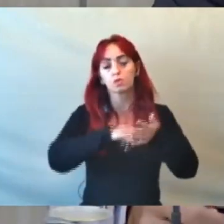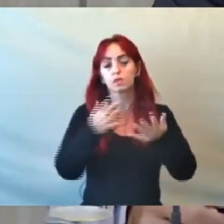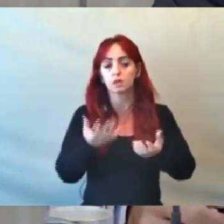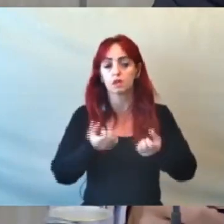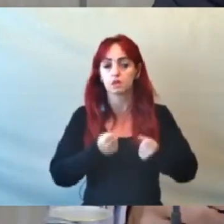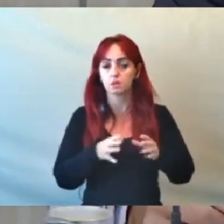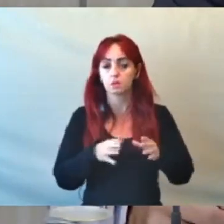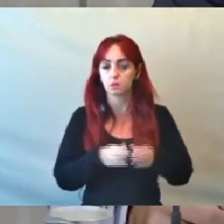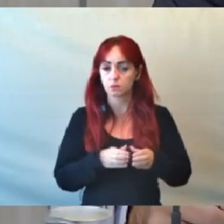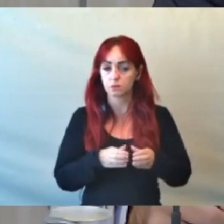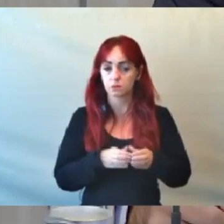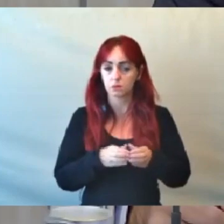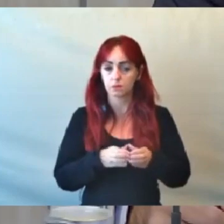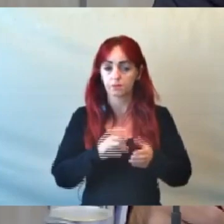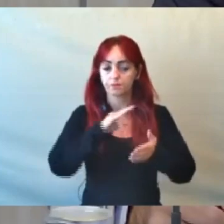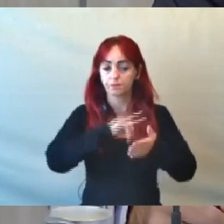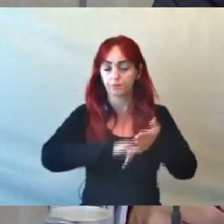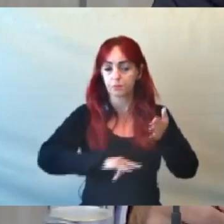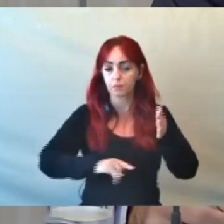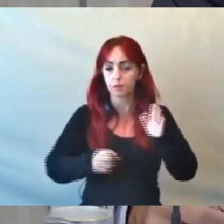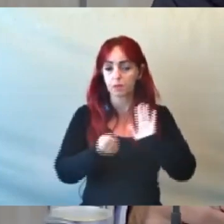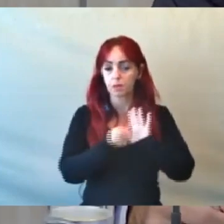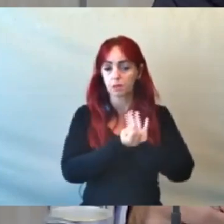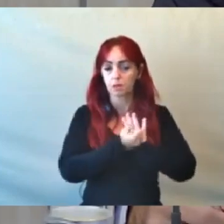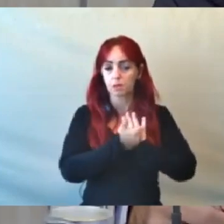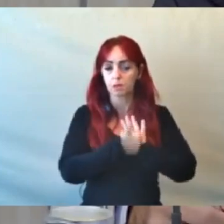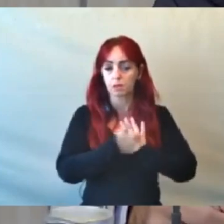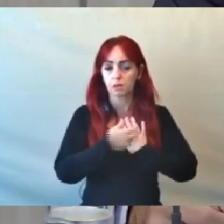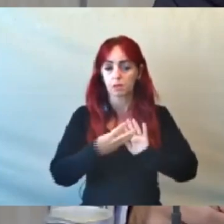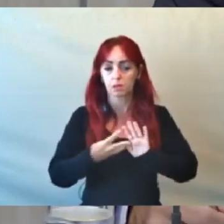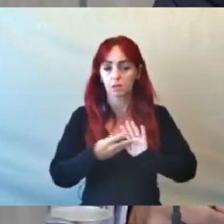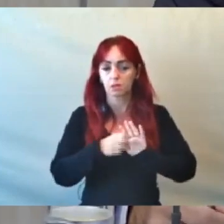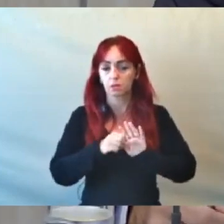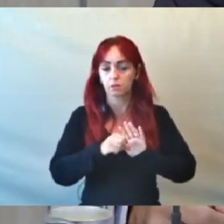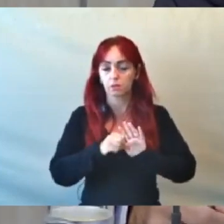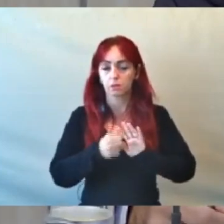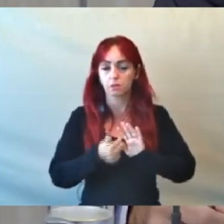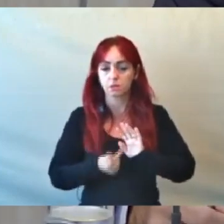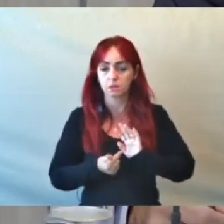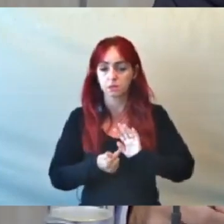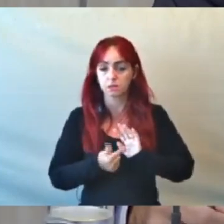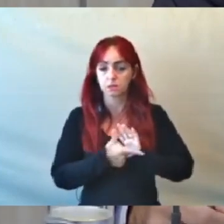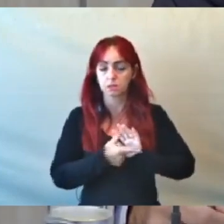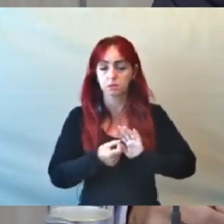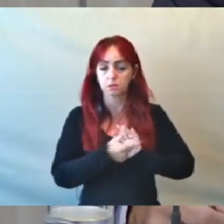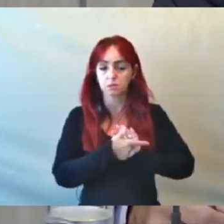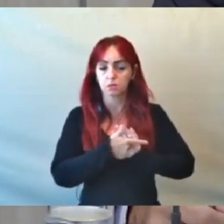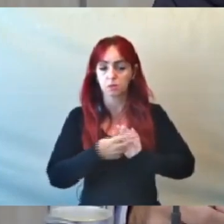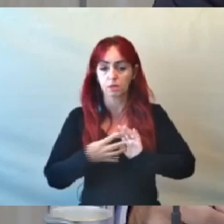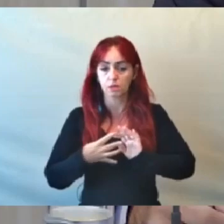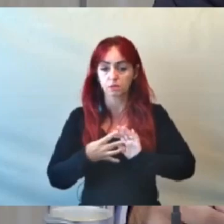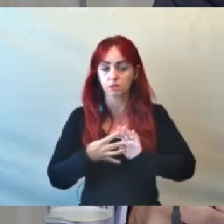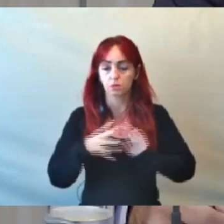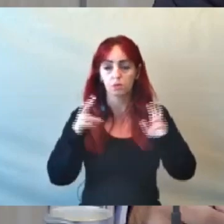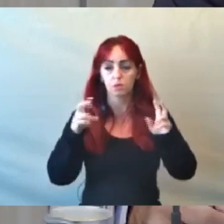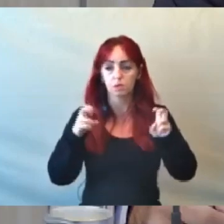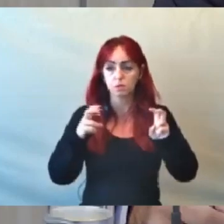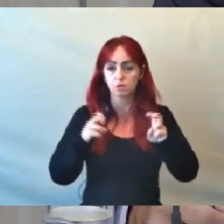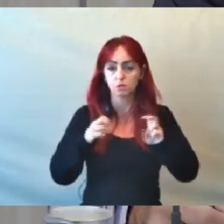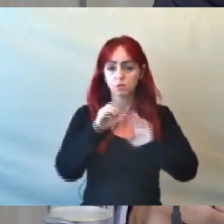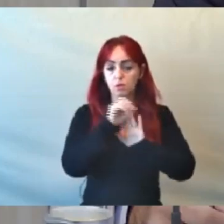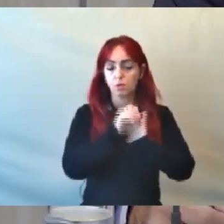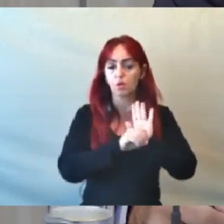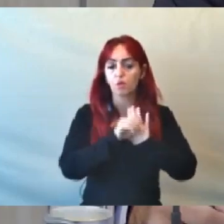protocolo 1397 de 2024. Assunto: ofício do gabinete da